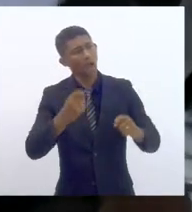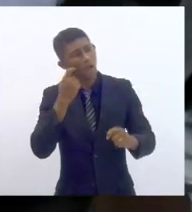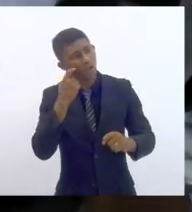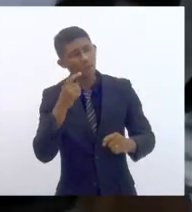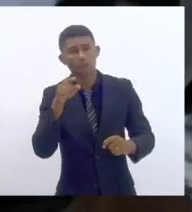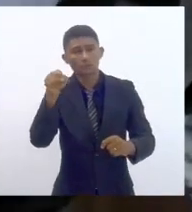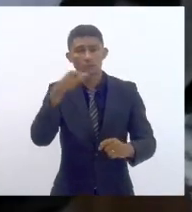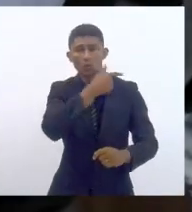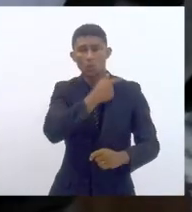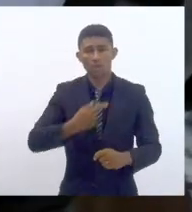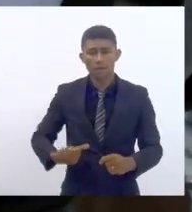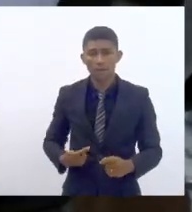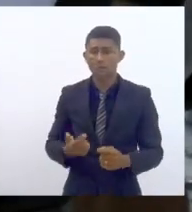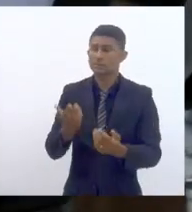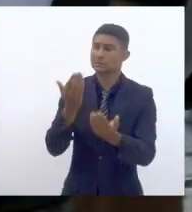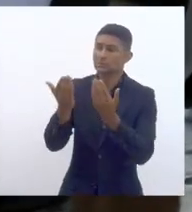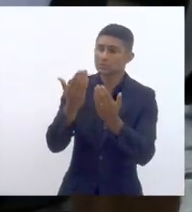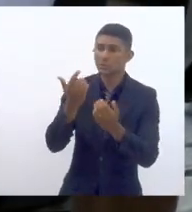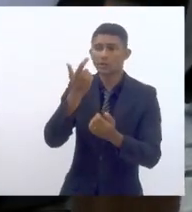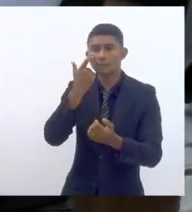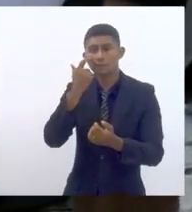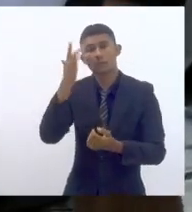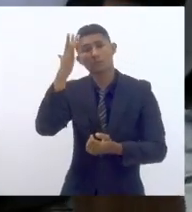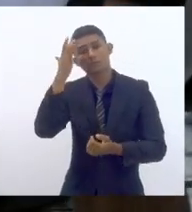governo, trazer esse veto para amanhã.